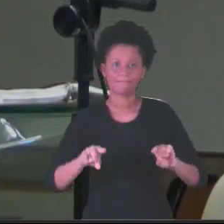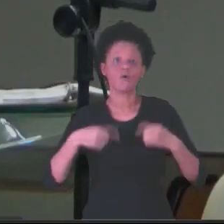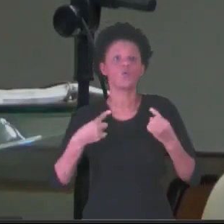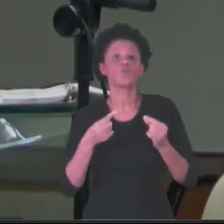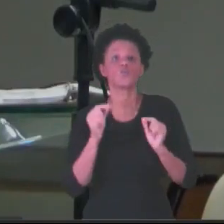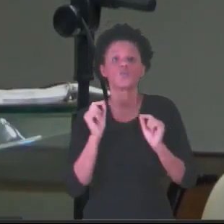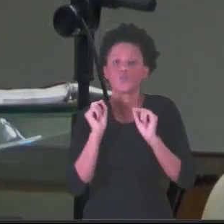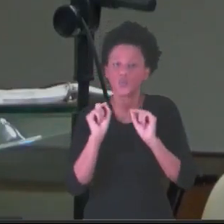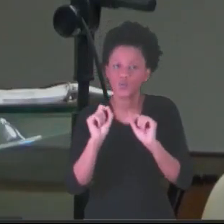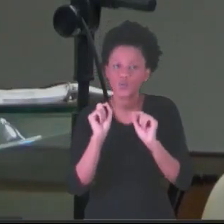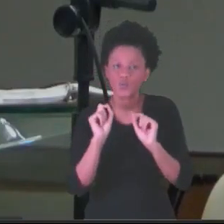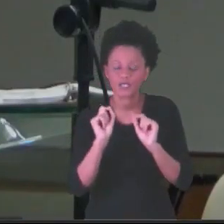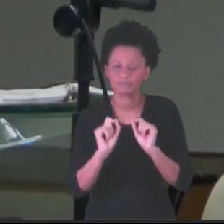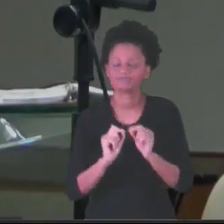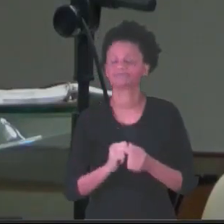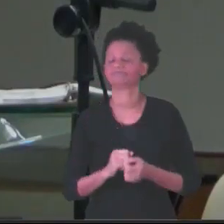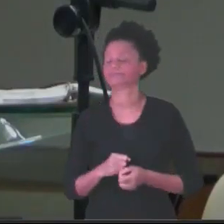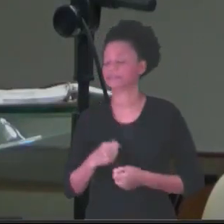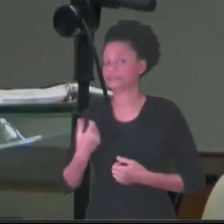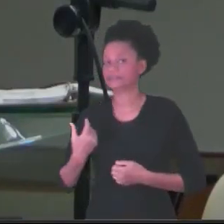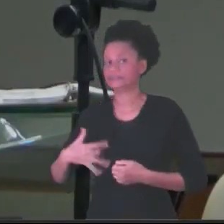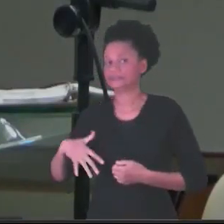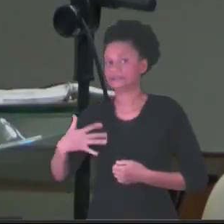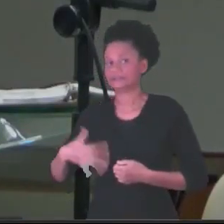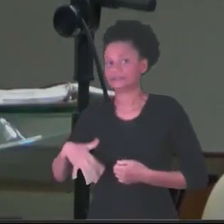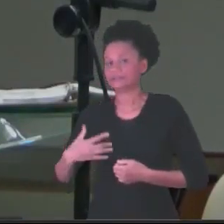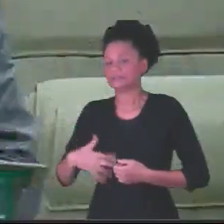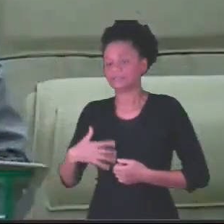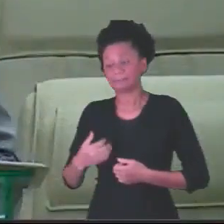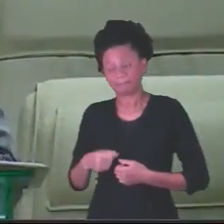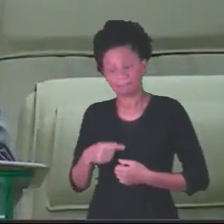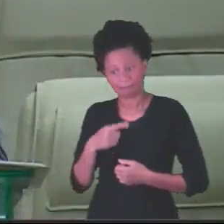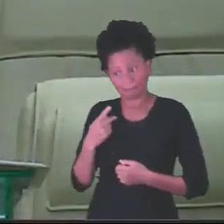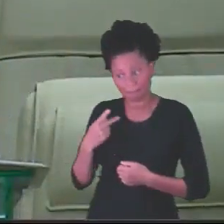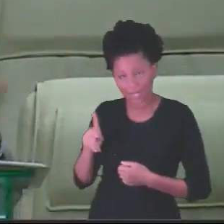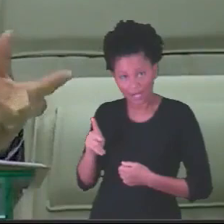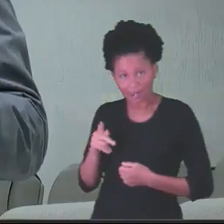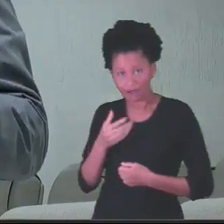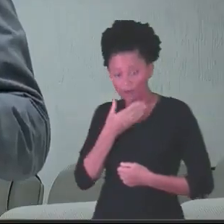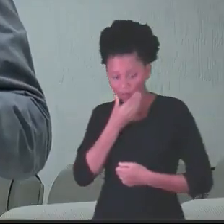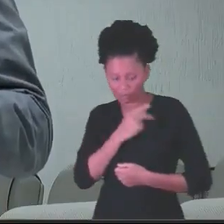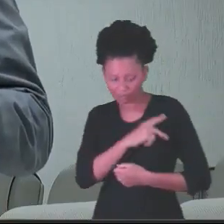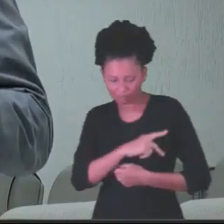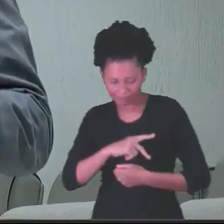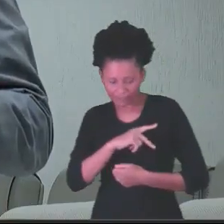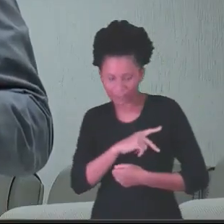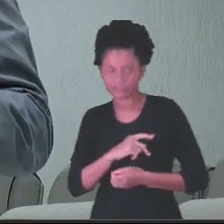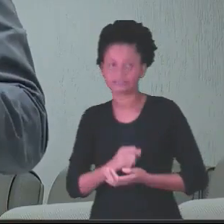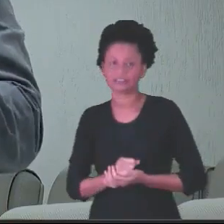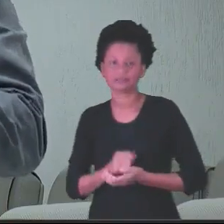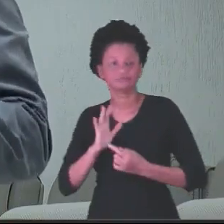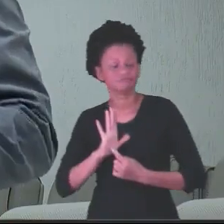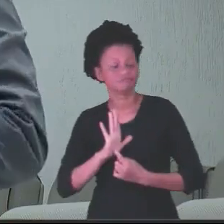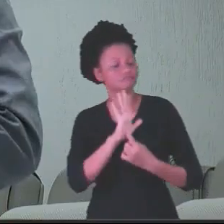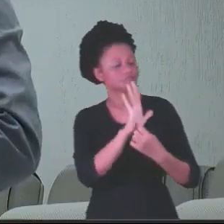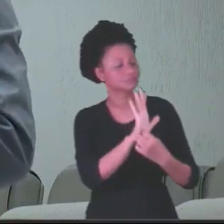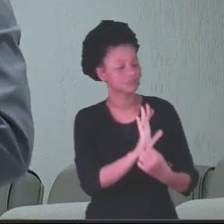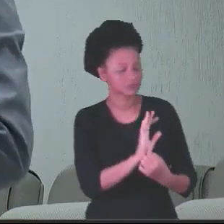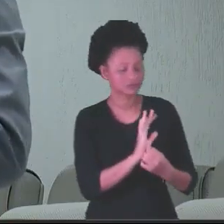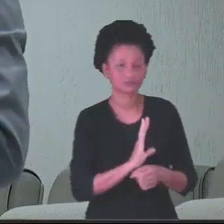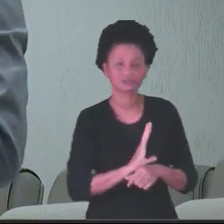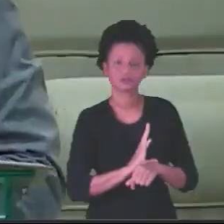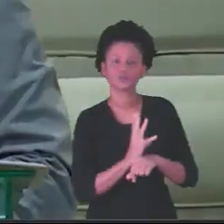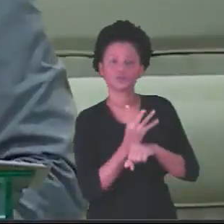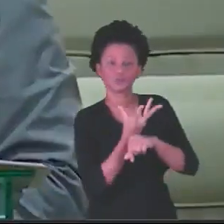são tamanhos para paulo e apresenta também a igreja de filipos